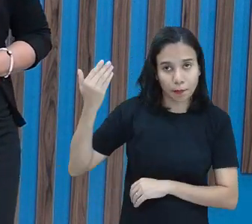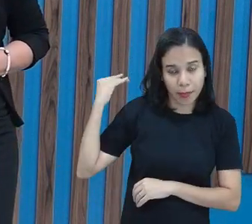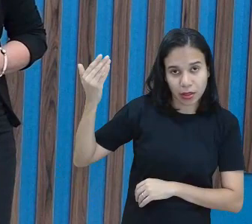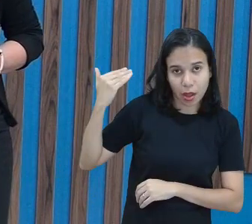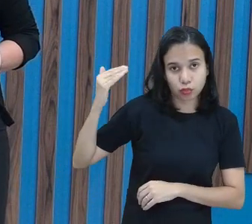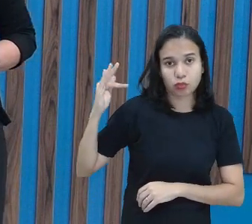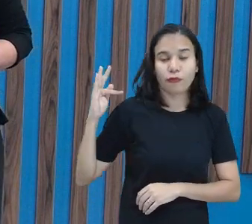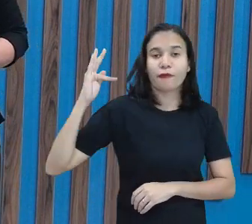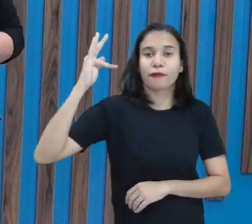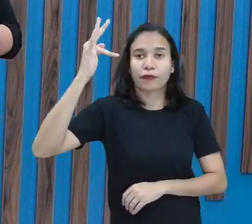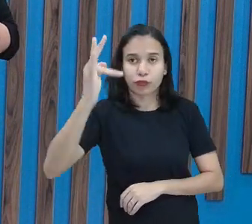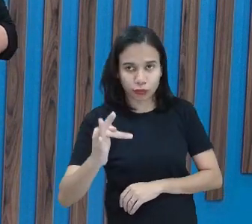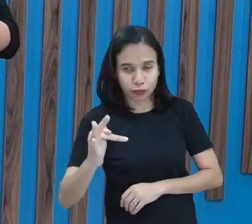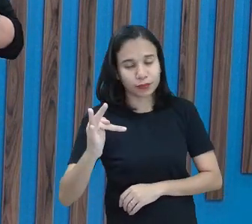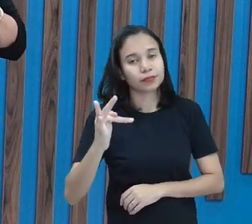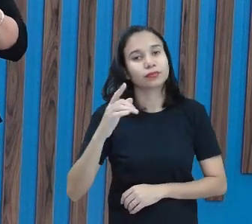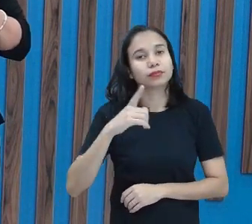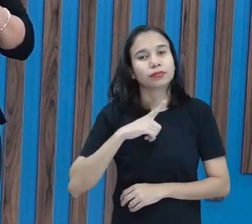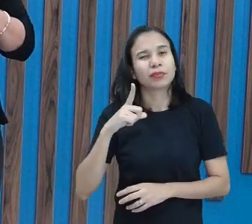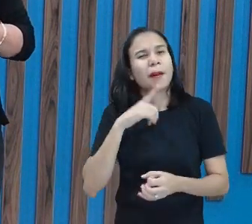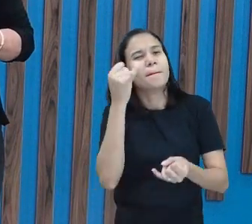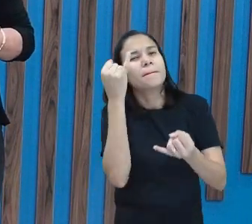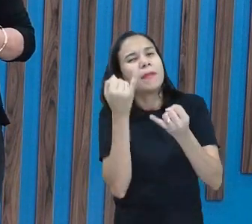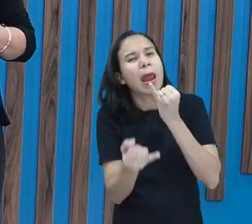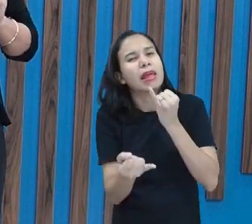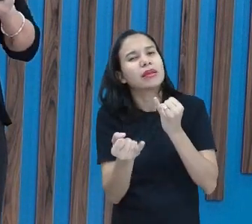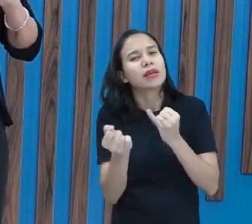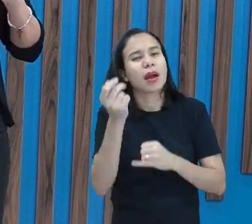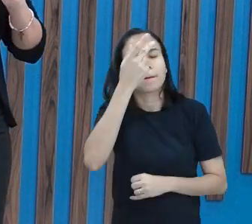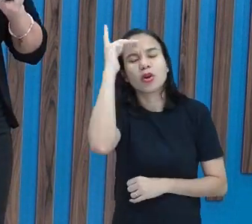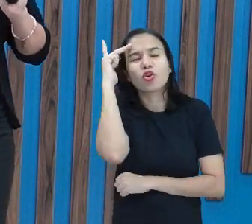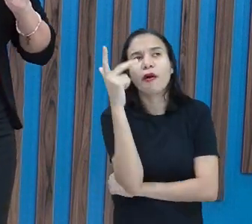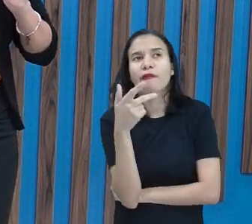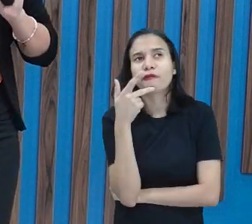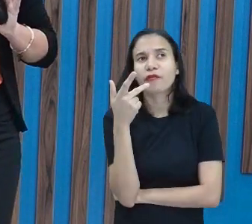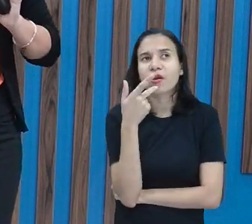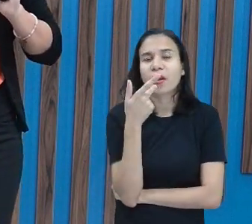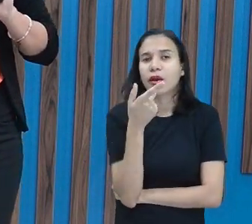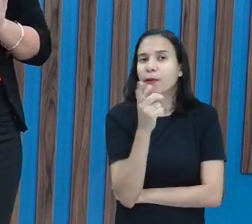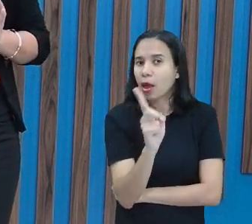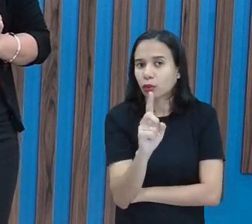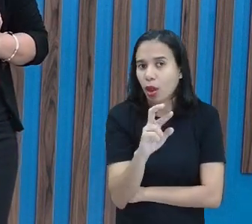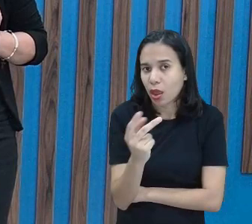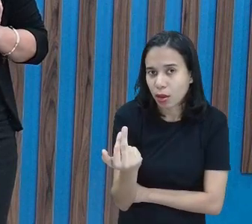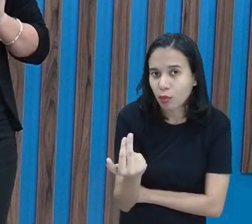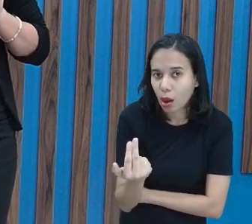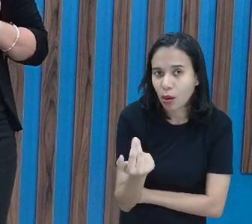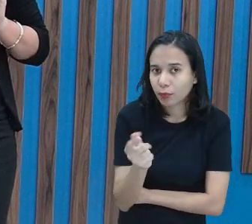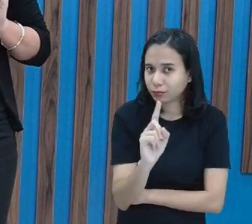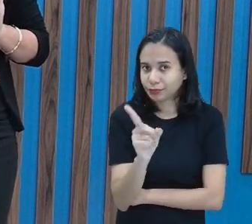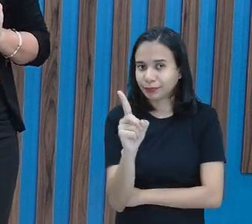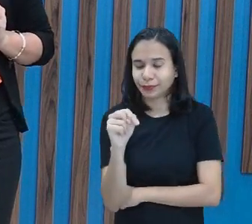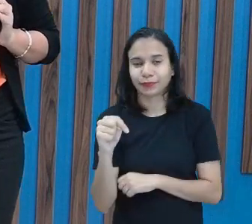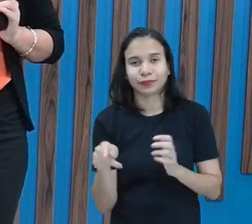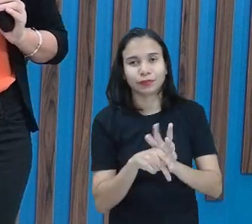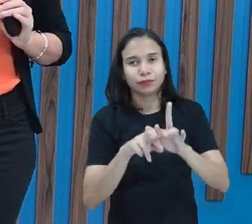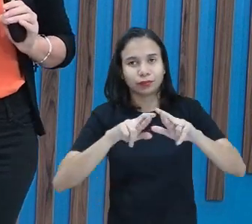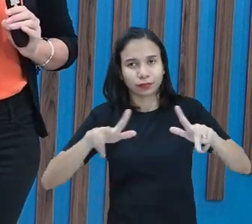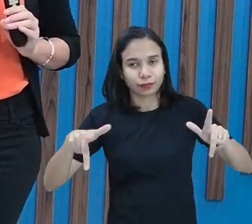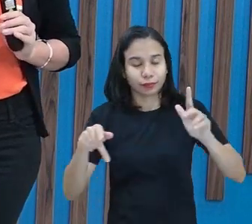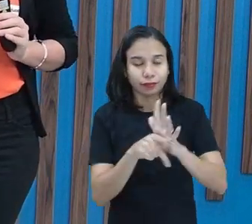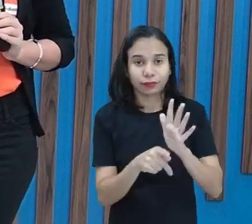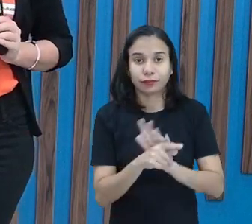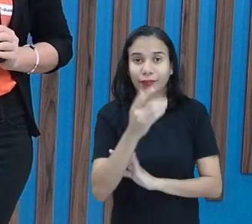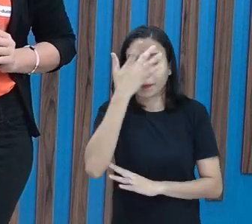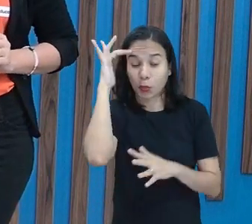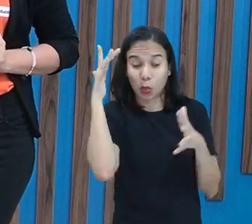no futuro. Elas se parecem, mas não são iguais. Elas são diferentes. E